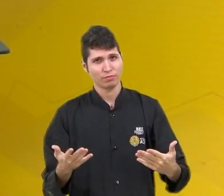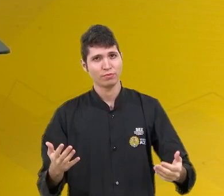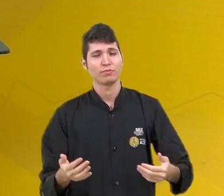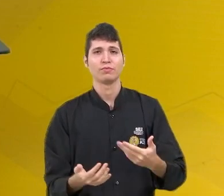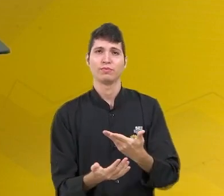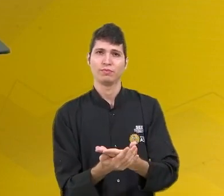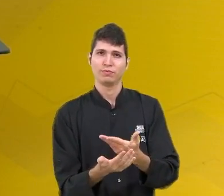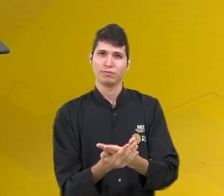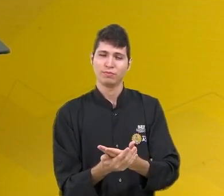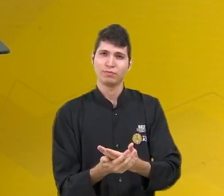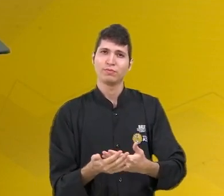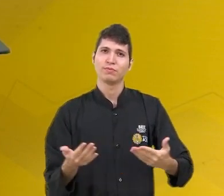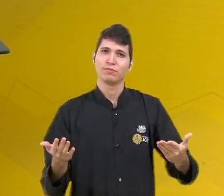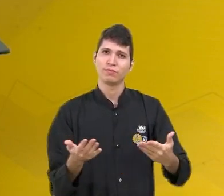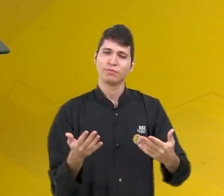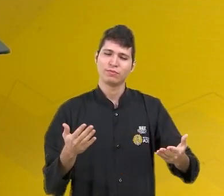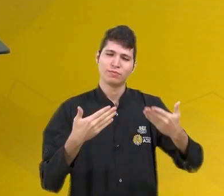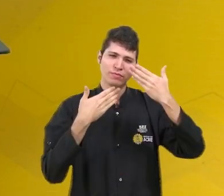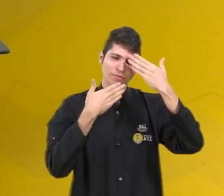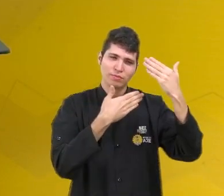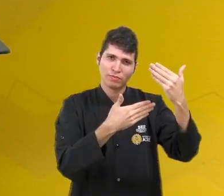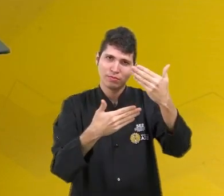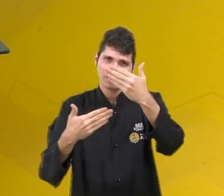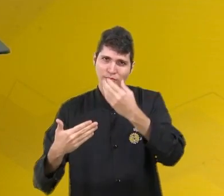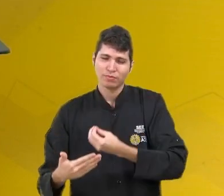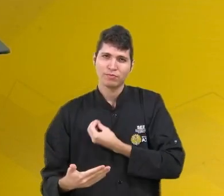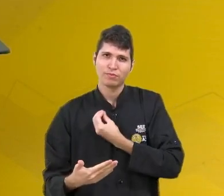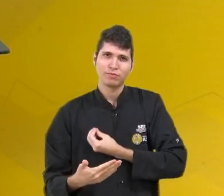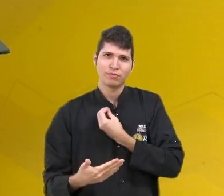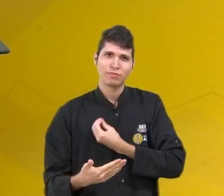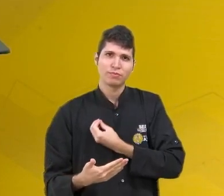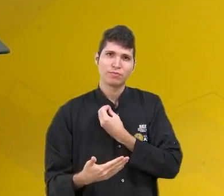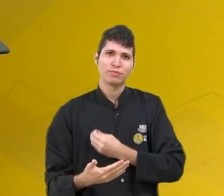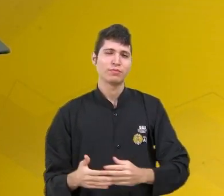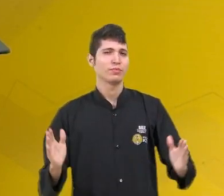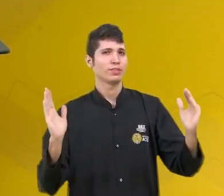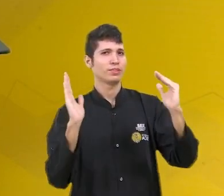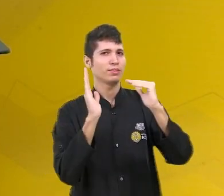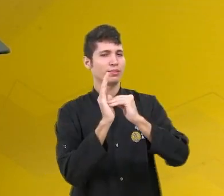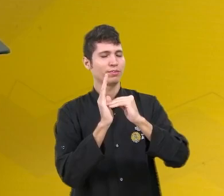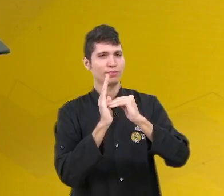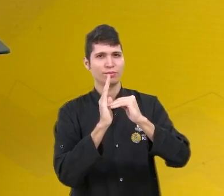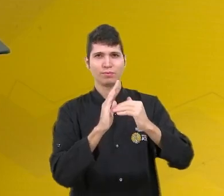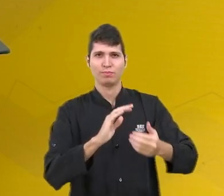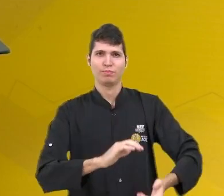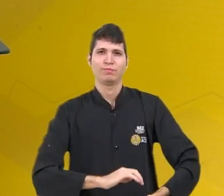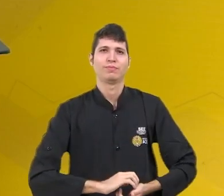obrigada pela participação de todos. Espero ter sanado as dúvidas de vocês. Até mais!